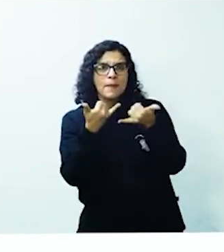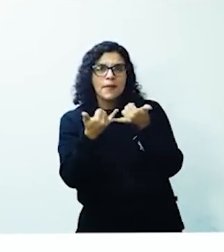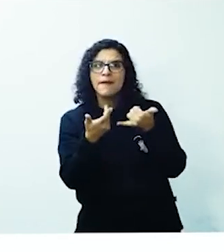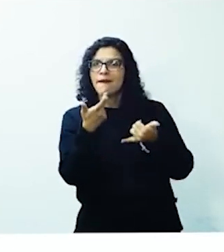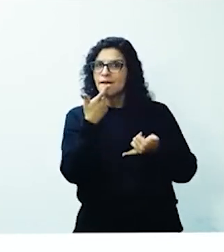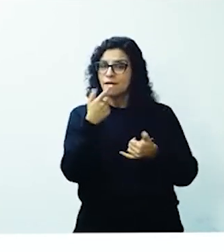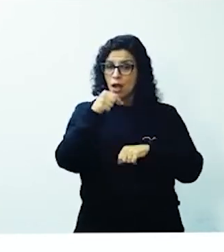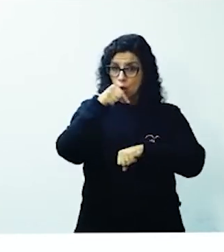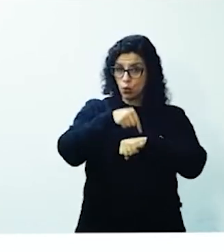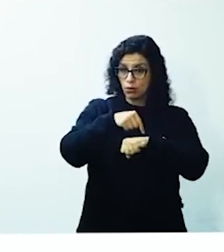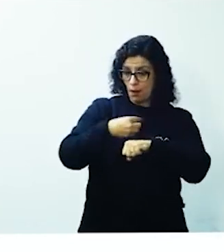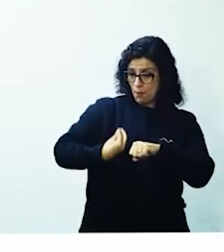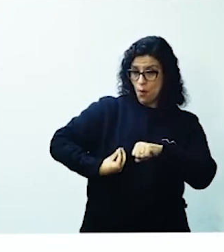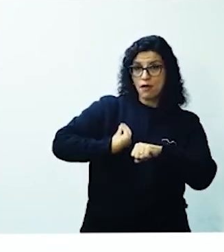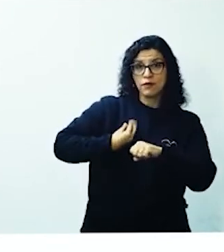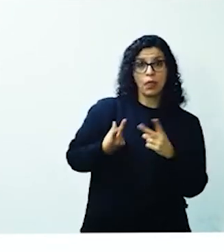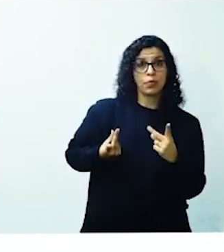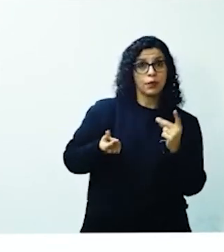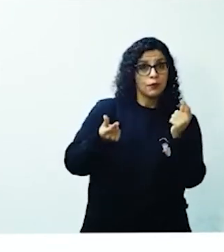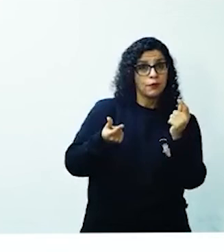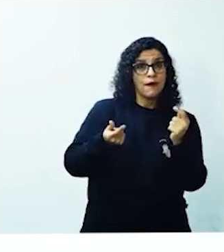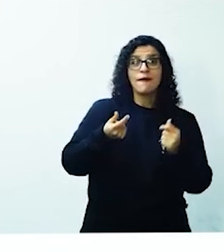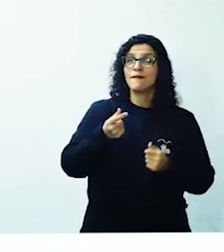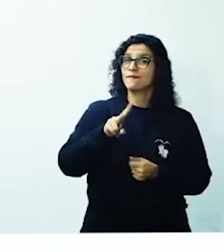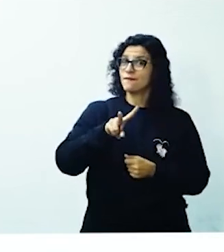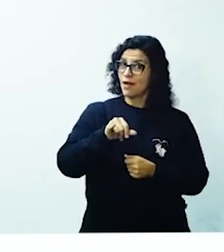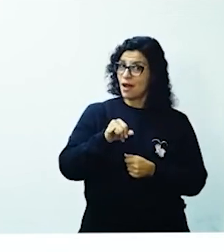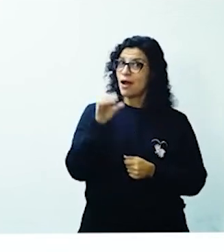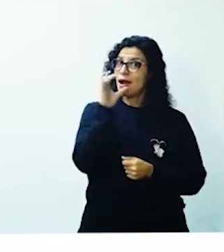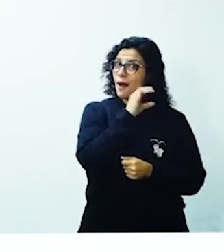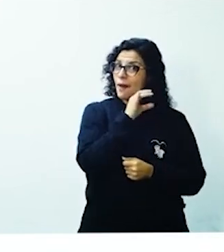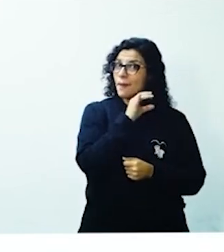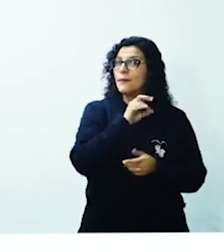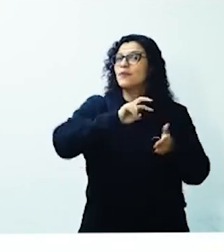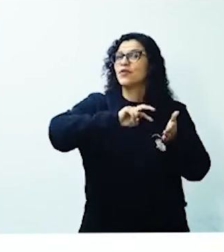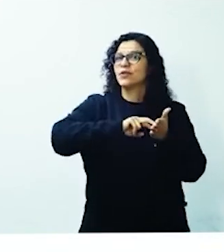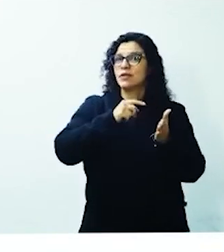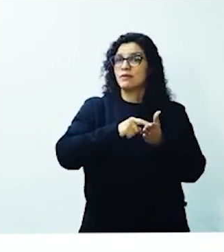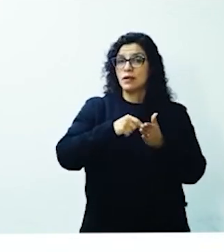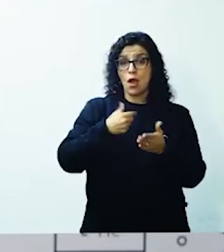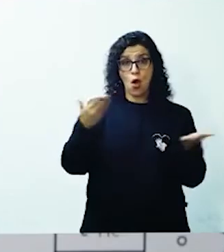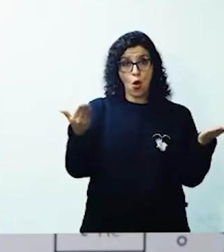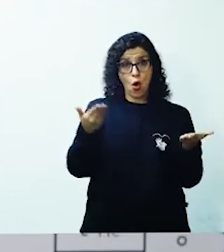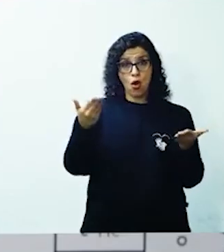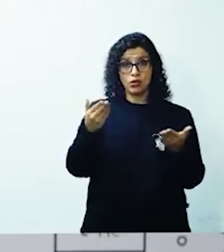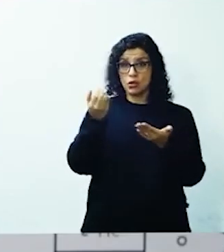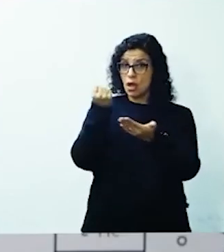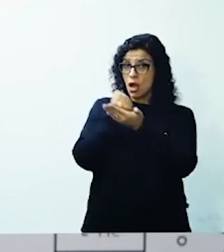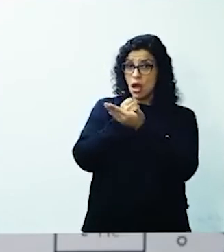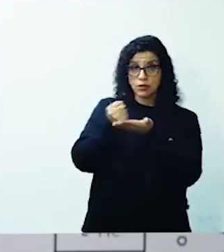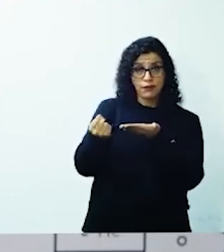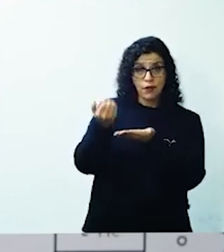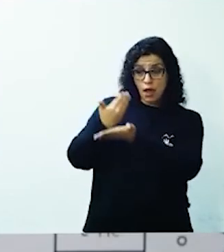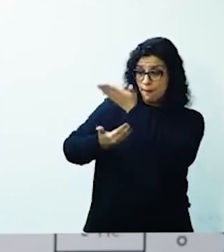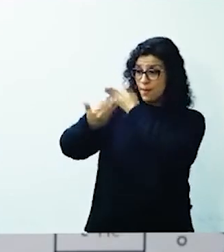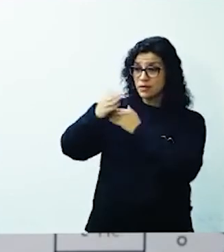a questão do tempo. Né? Com a questão do tempo que vai para o passado muita coisa aí.